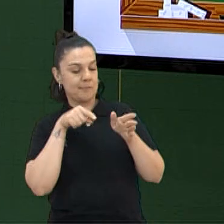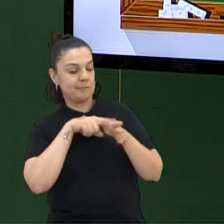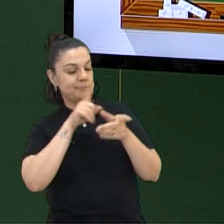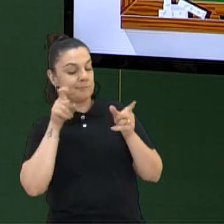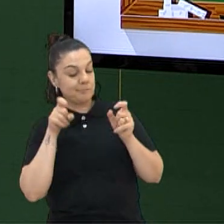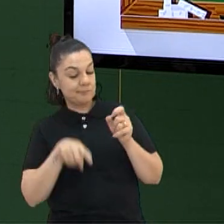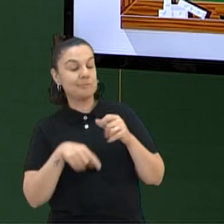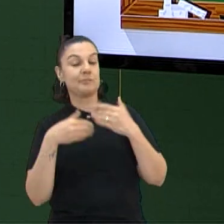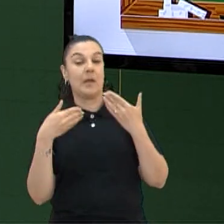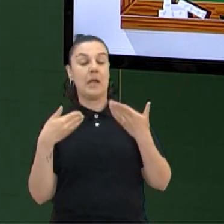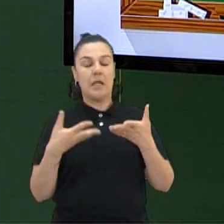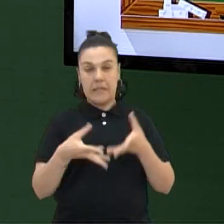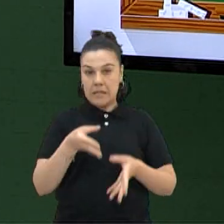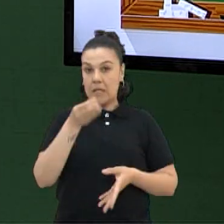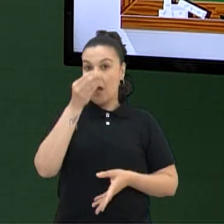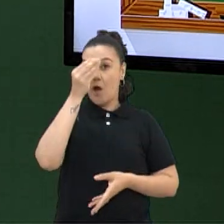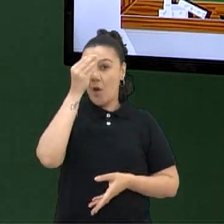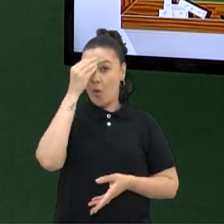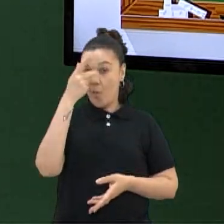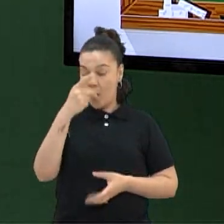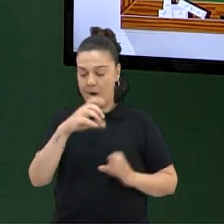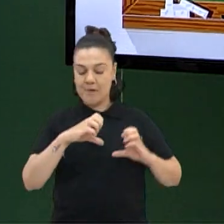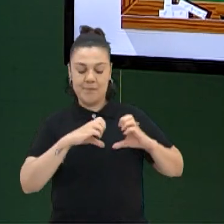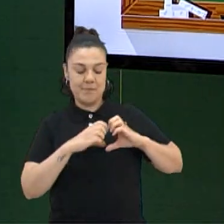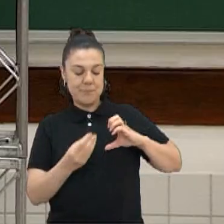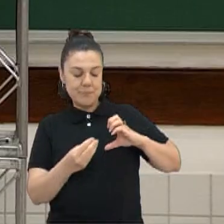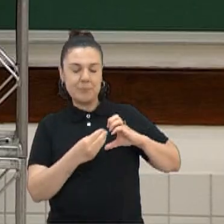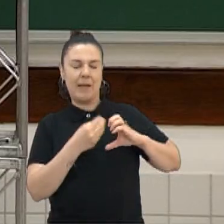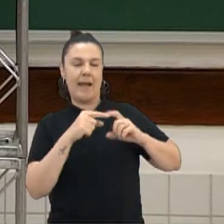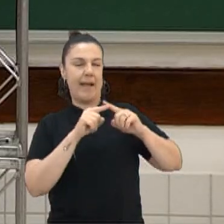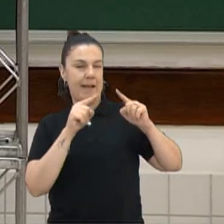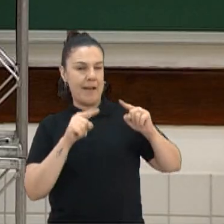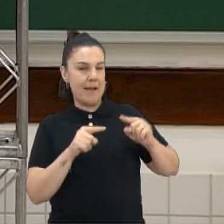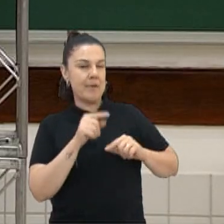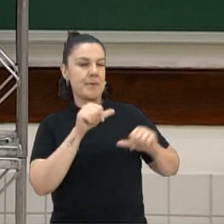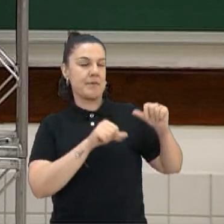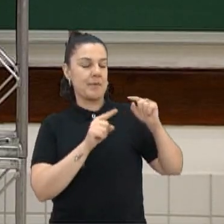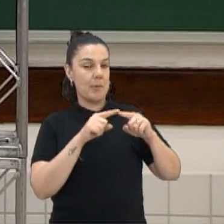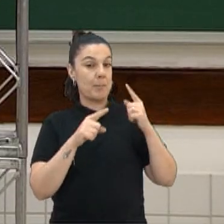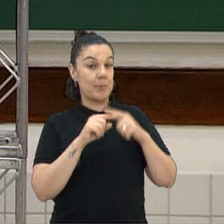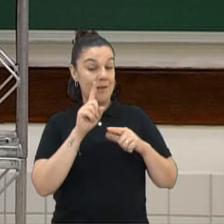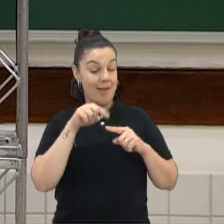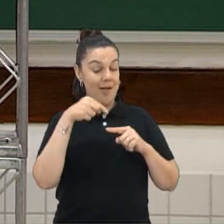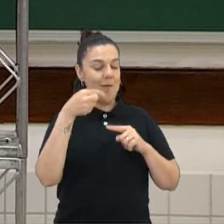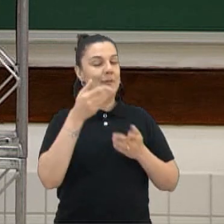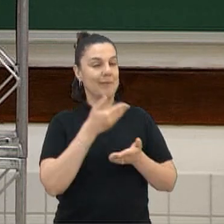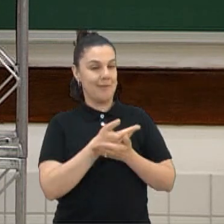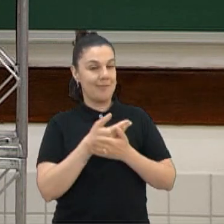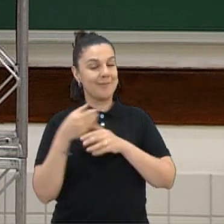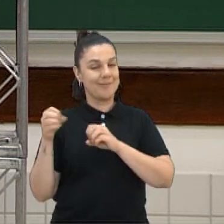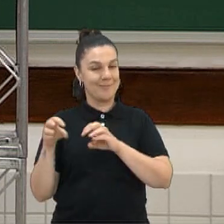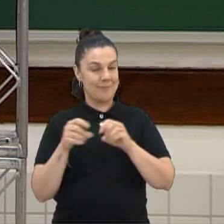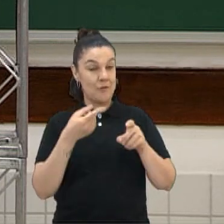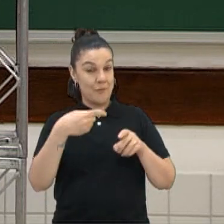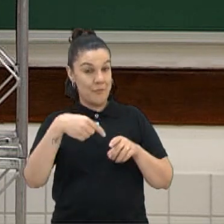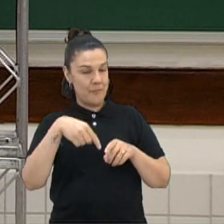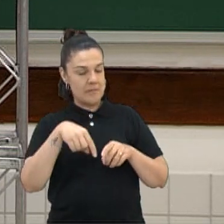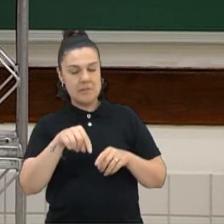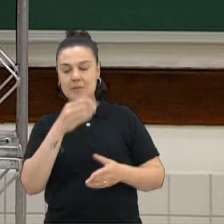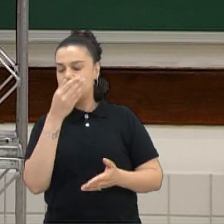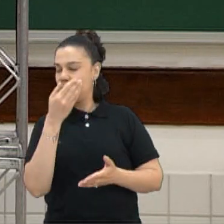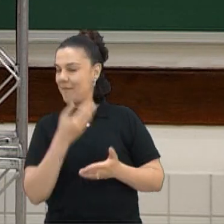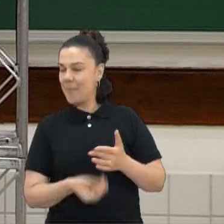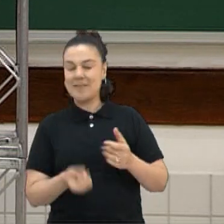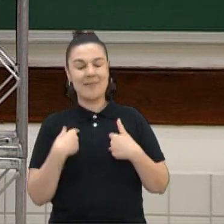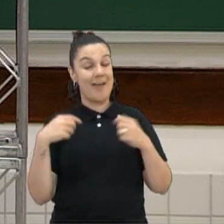da geometria, guardem os seus coraçõezinhos aí, porque nós vamos abordar na próxima aula e vocês não